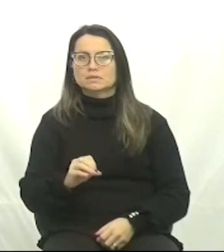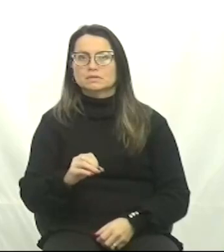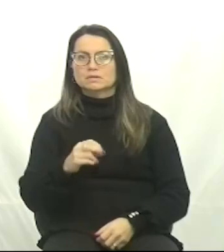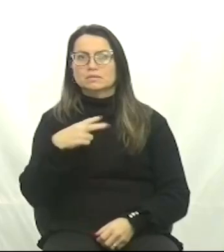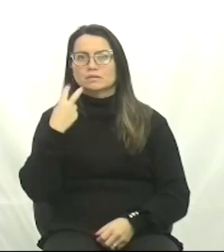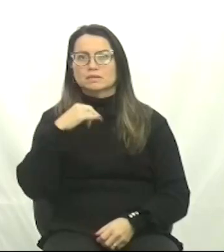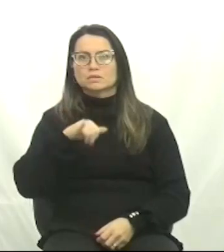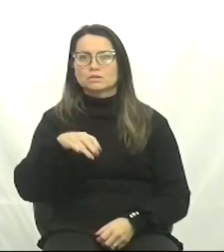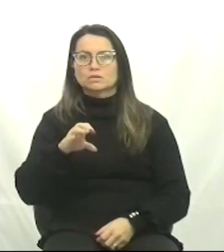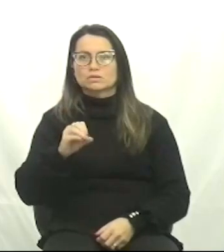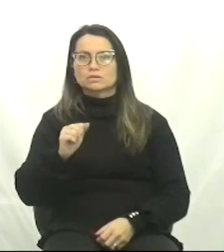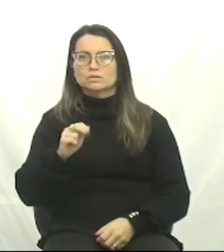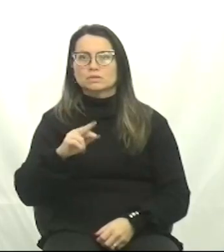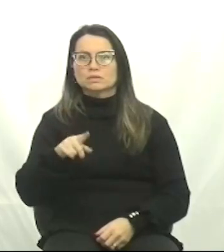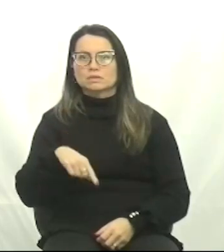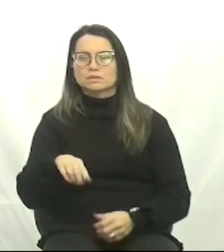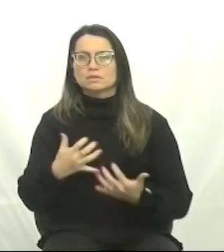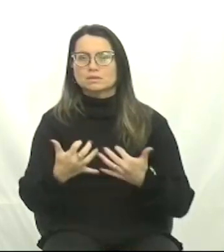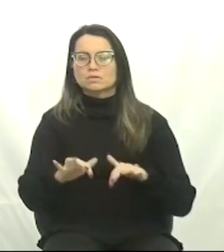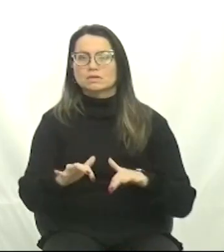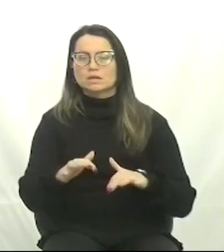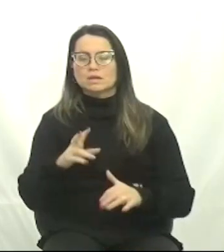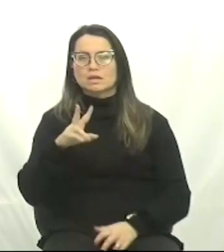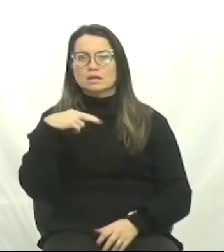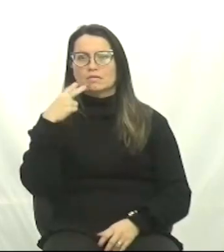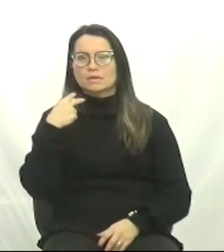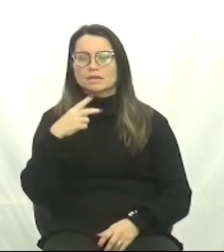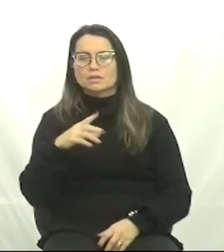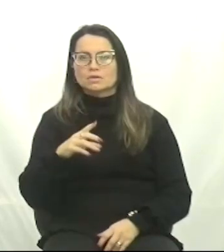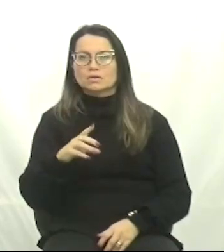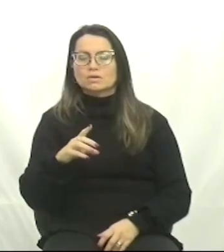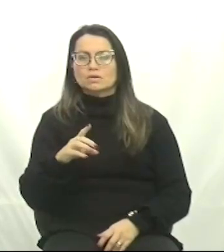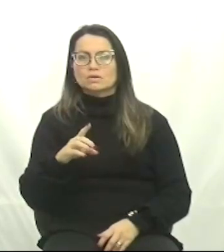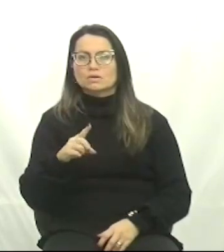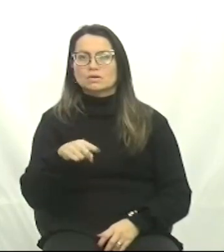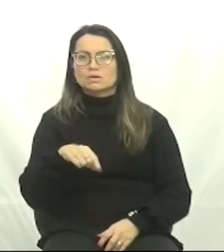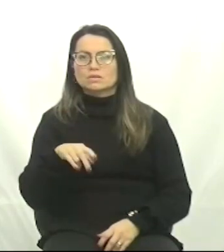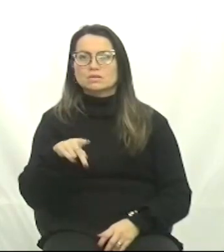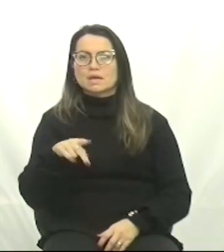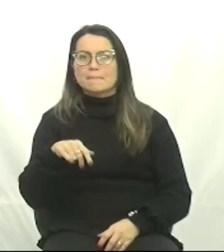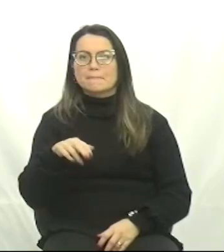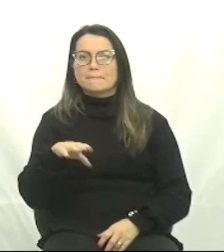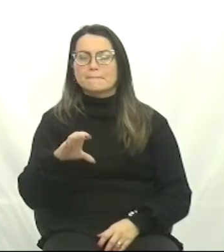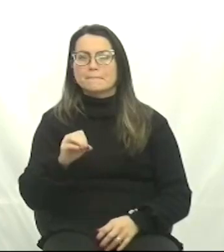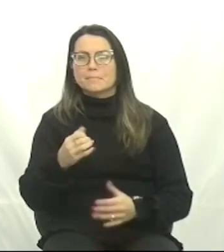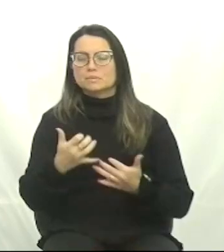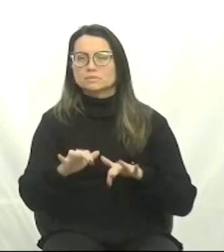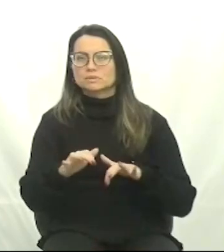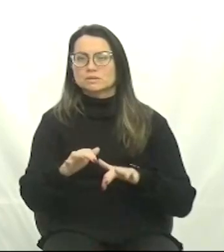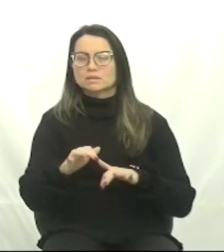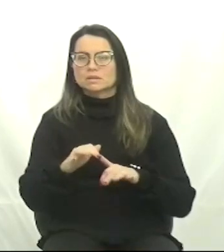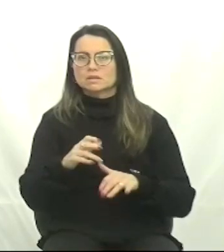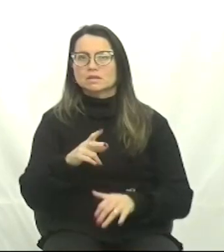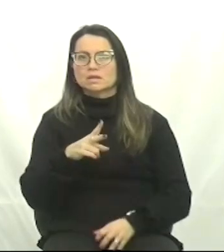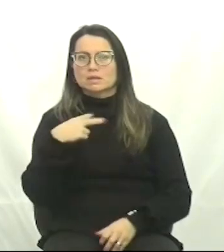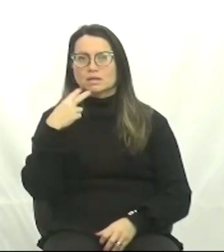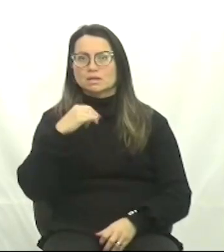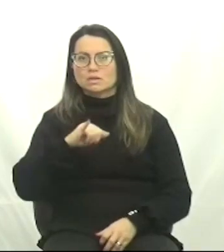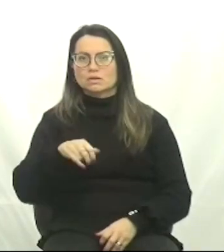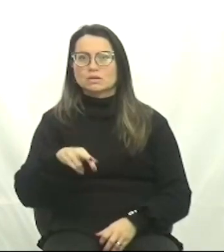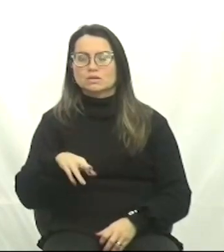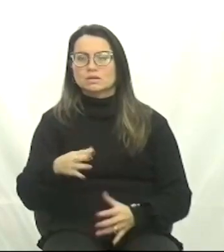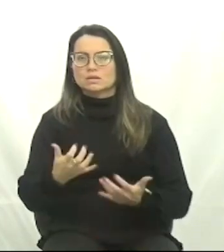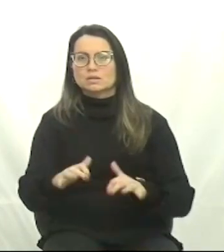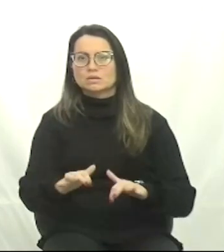de Jesus. Declina. Com a palavra, vereador José Paulo Ferrarez. Declina. Com a palavra, Jair Alexandre.